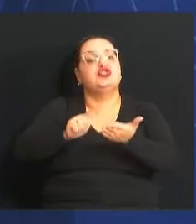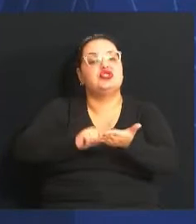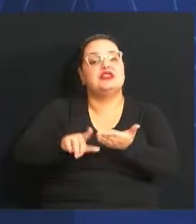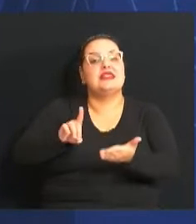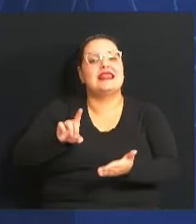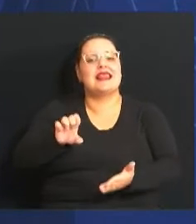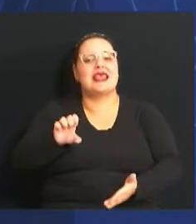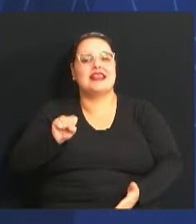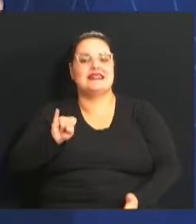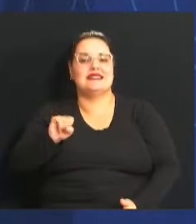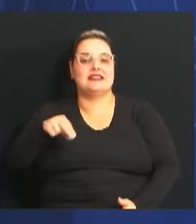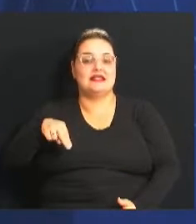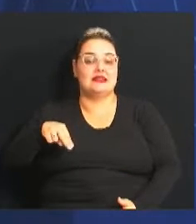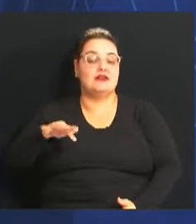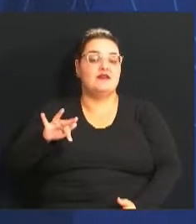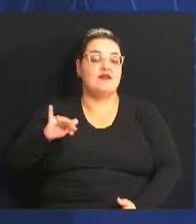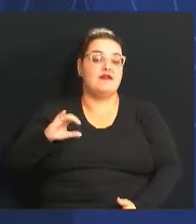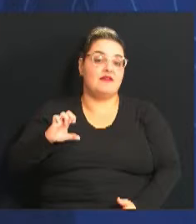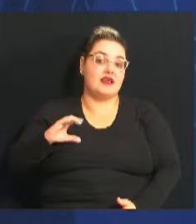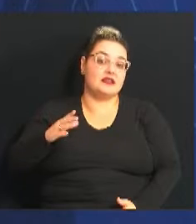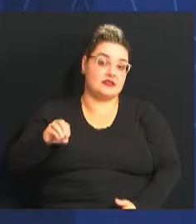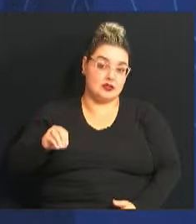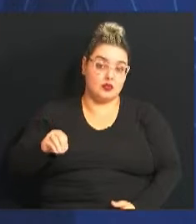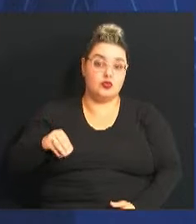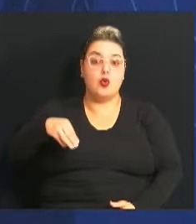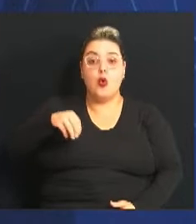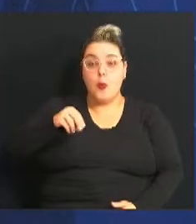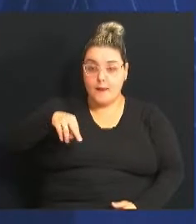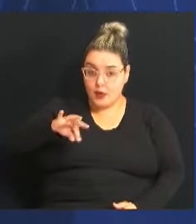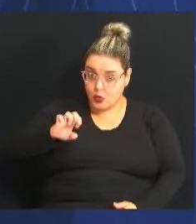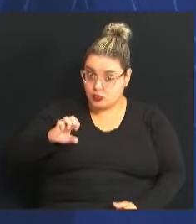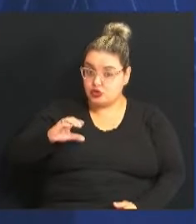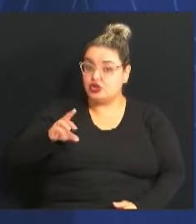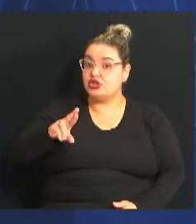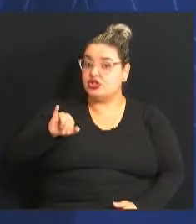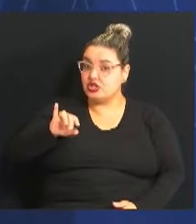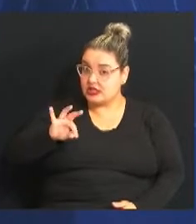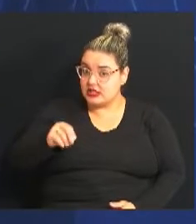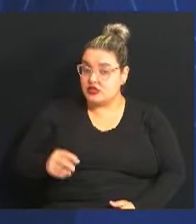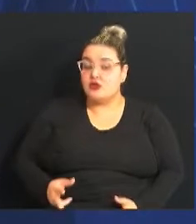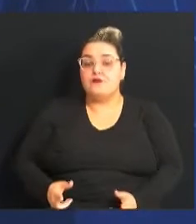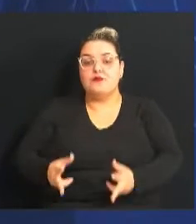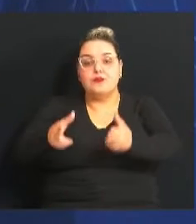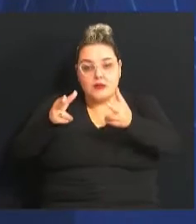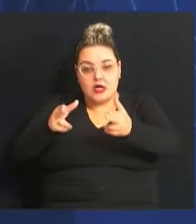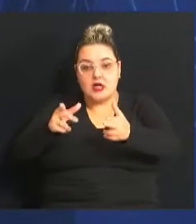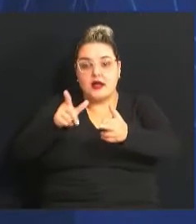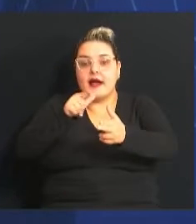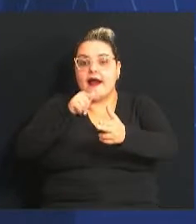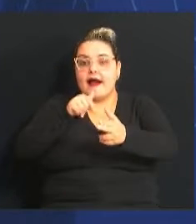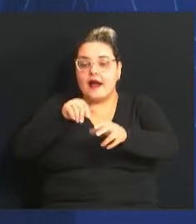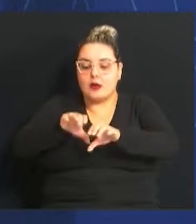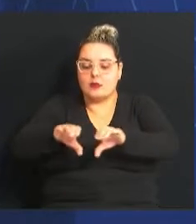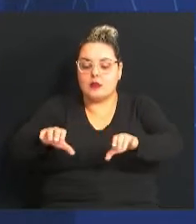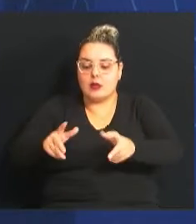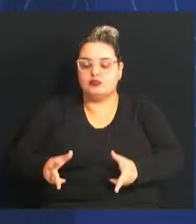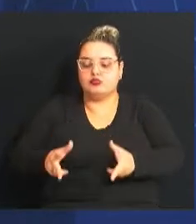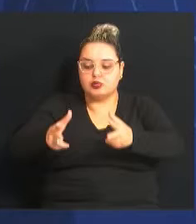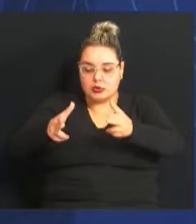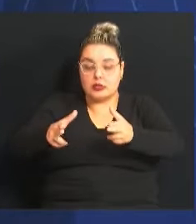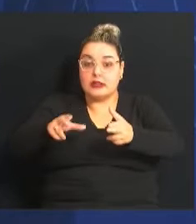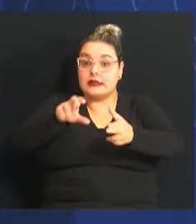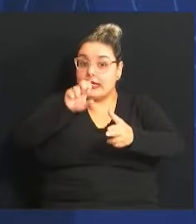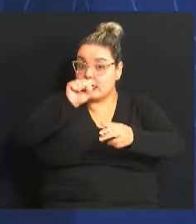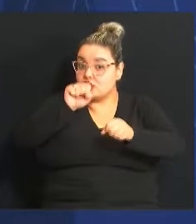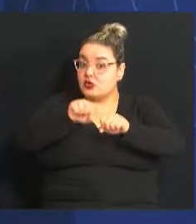dos reservatórios do Monte Cristo. E vai interromper o fornecimento de água nesta quinta-feira, das 8 horas